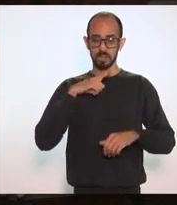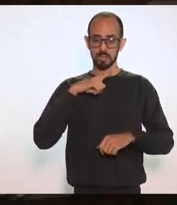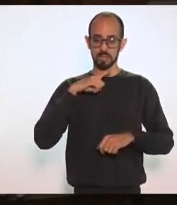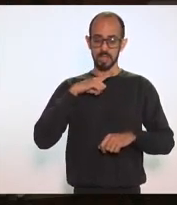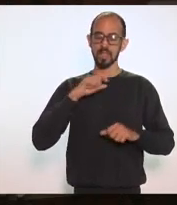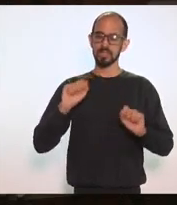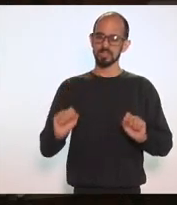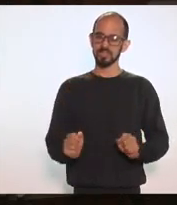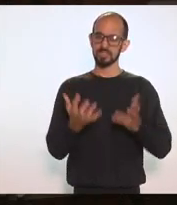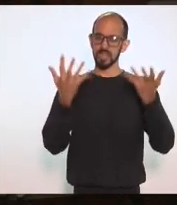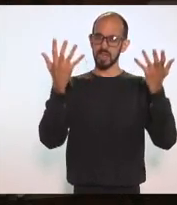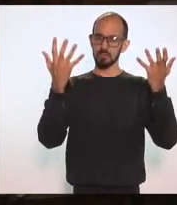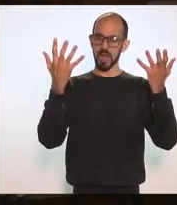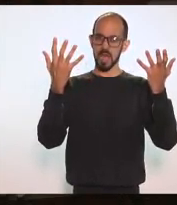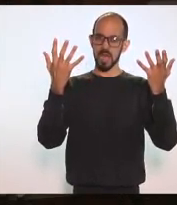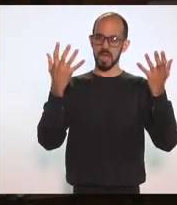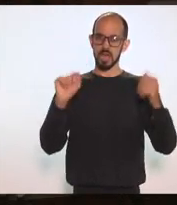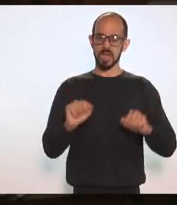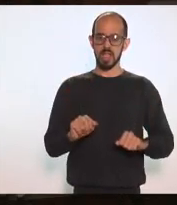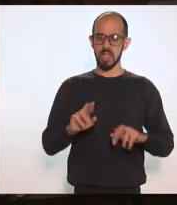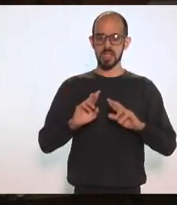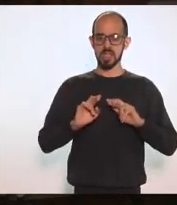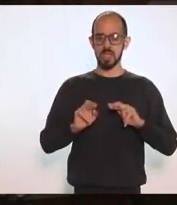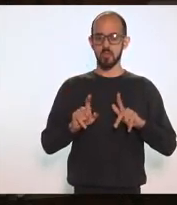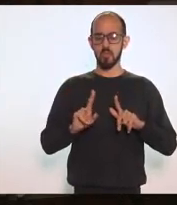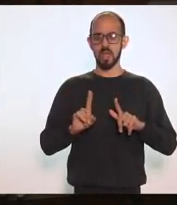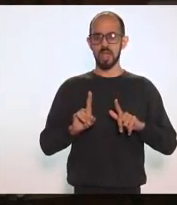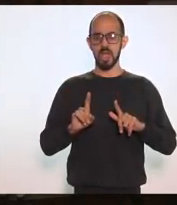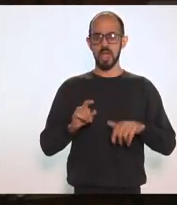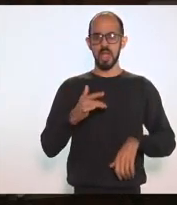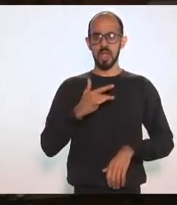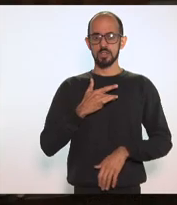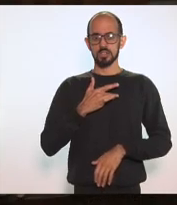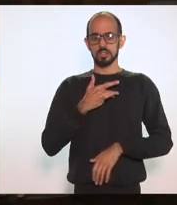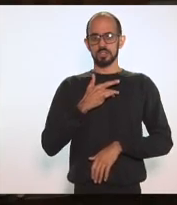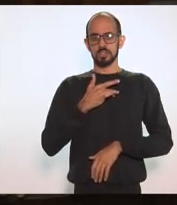celebrar, não em relação aos dados da tuberculose, mas tem o que celebrar porque